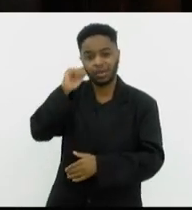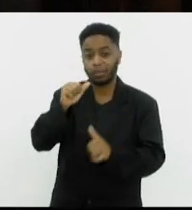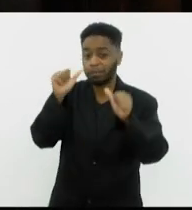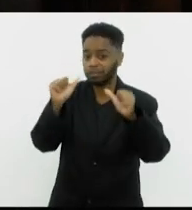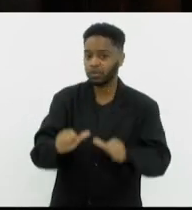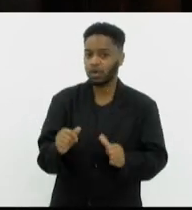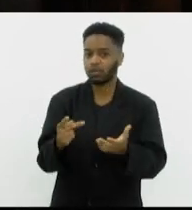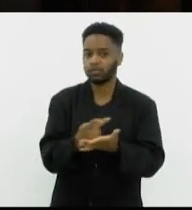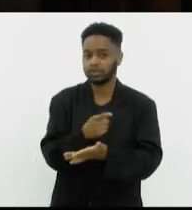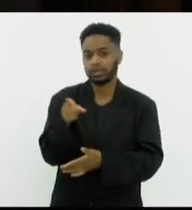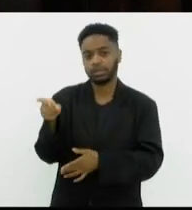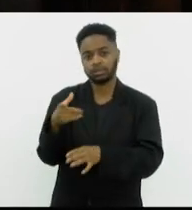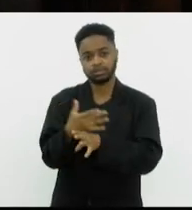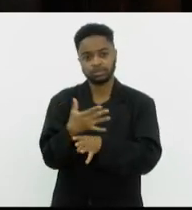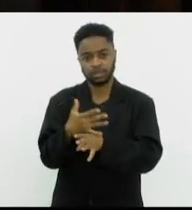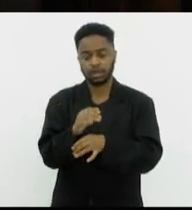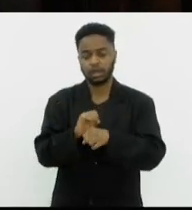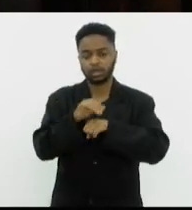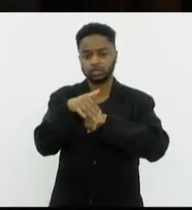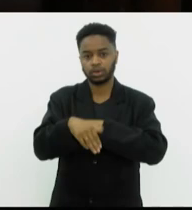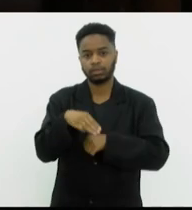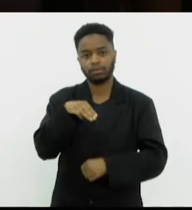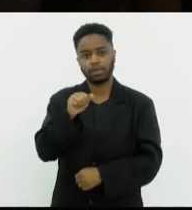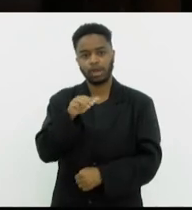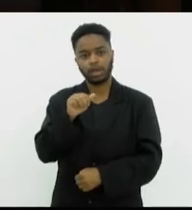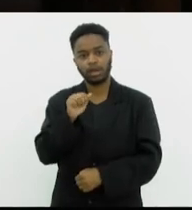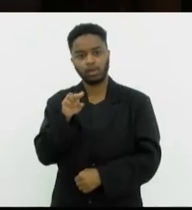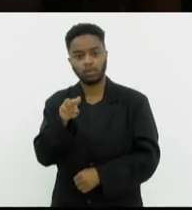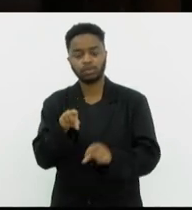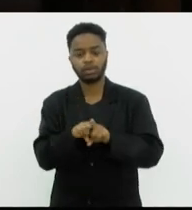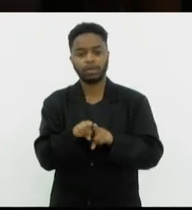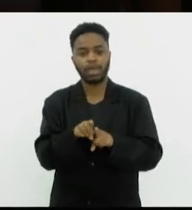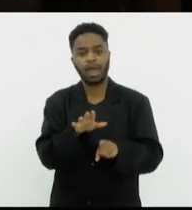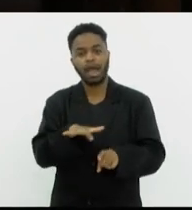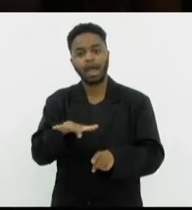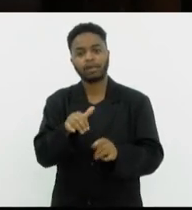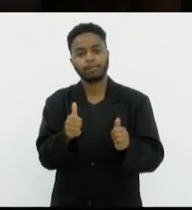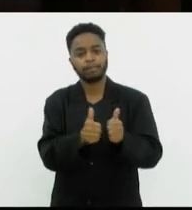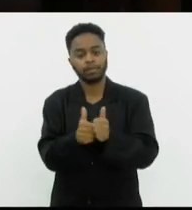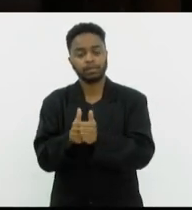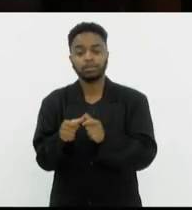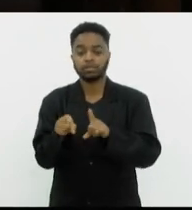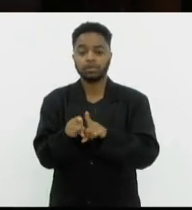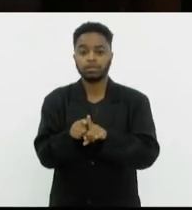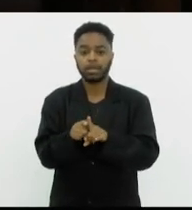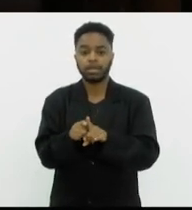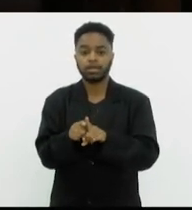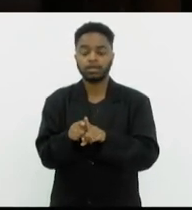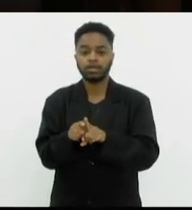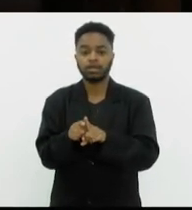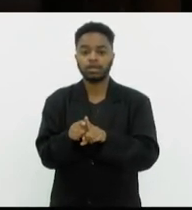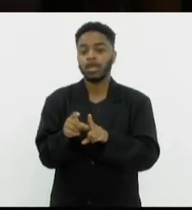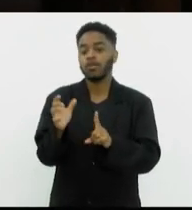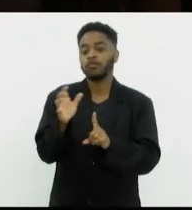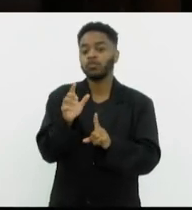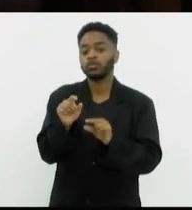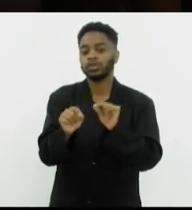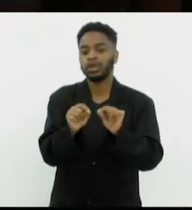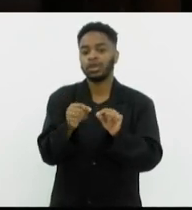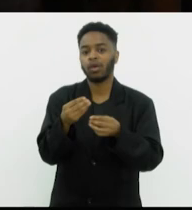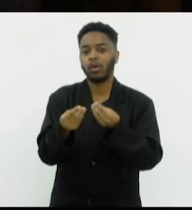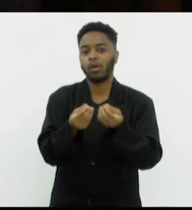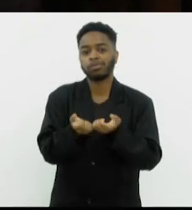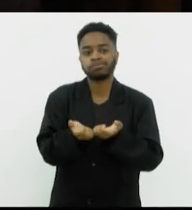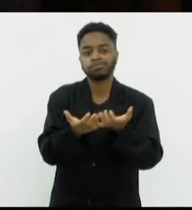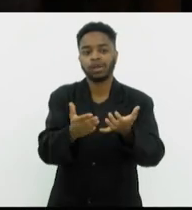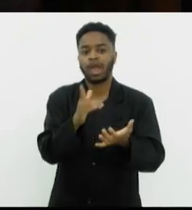no município de Cachoeiras de Macacu e toda a região, e que vai afetar diretamente o abastecimento de água a toda